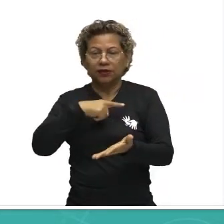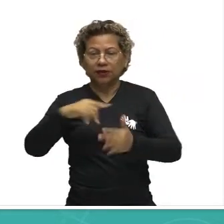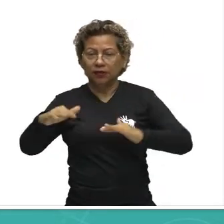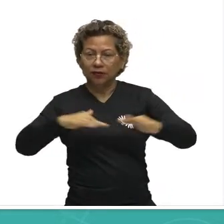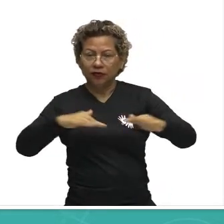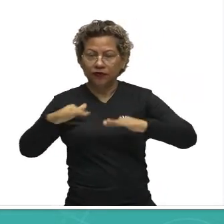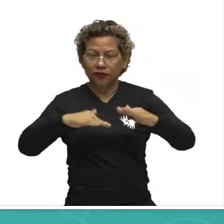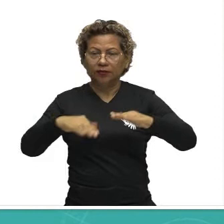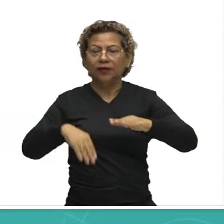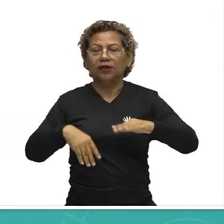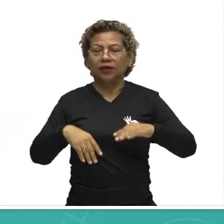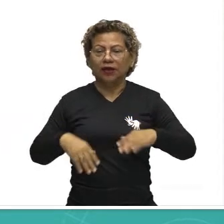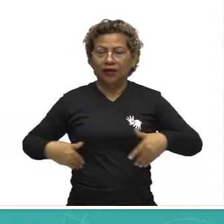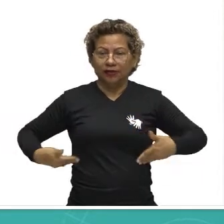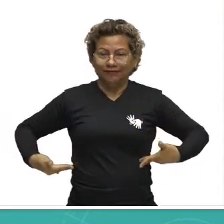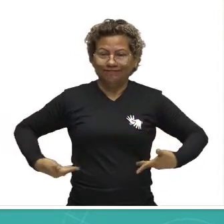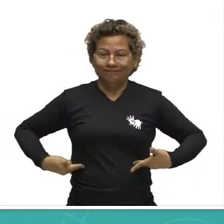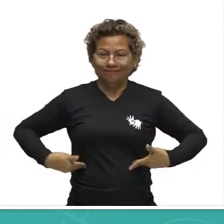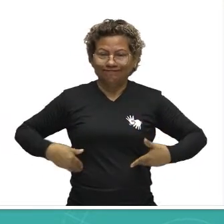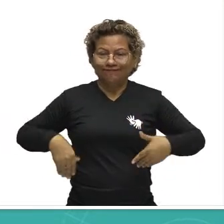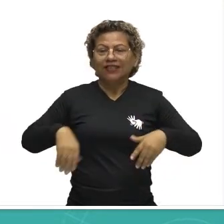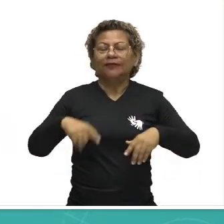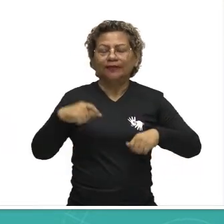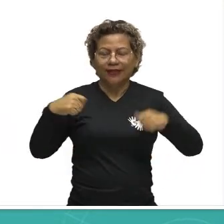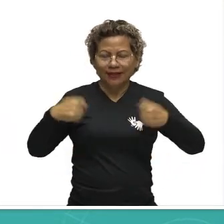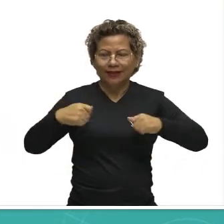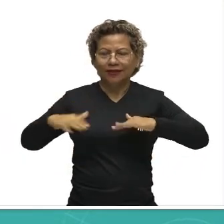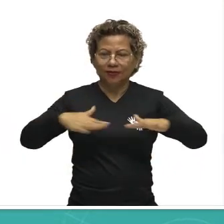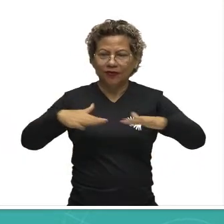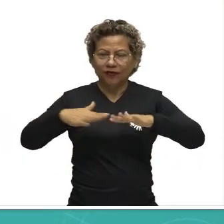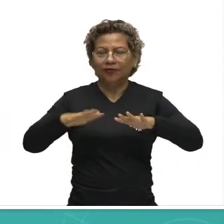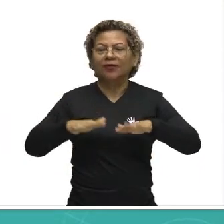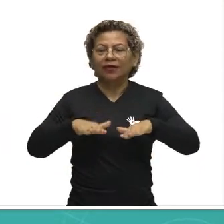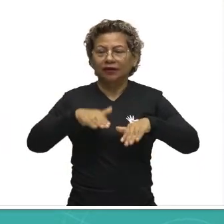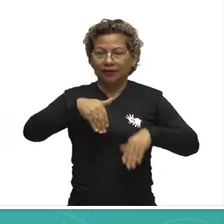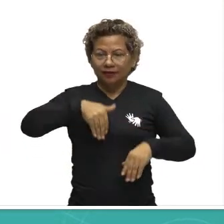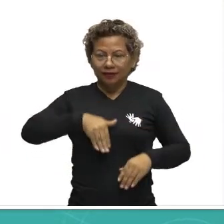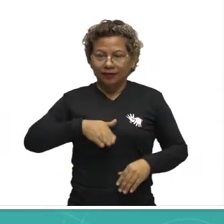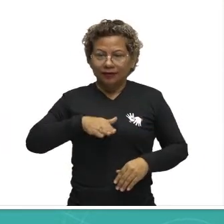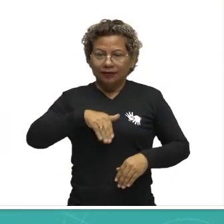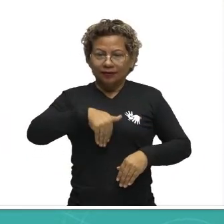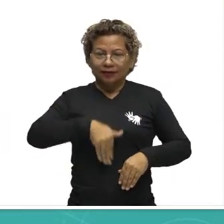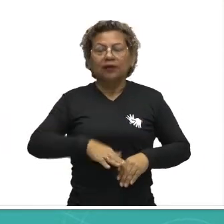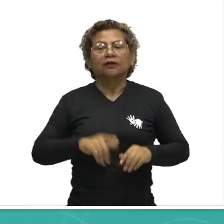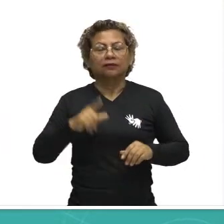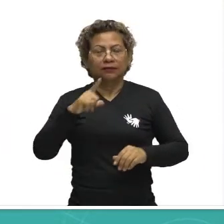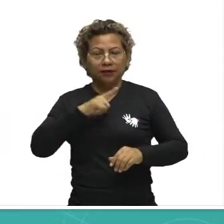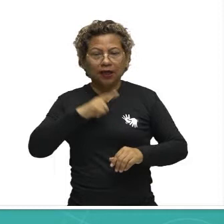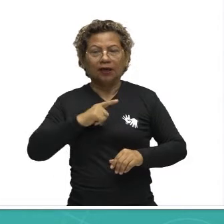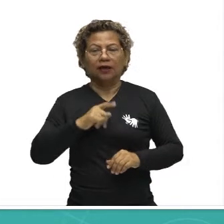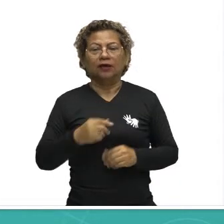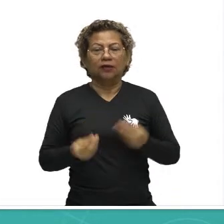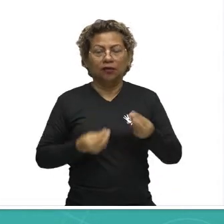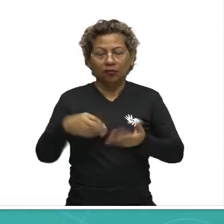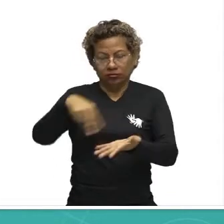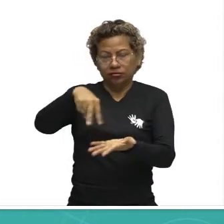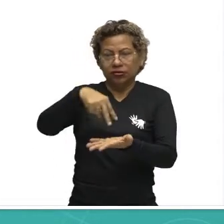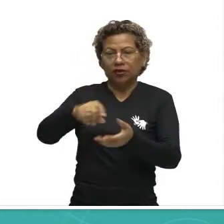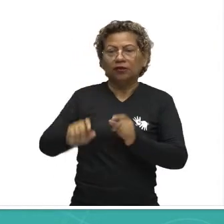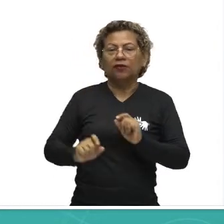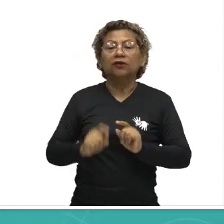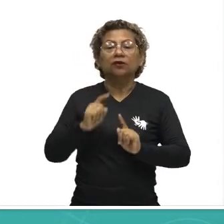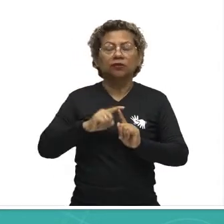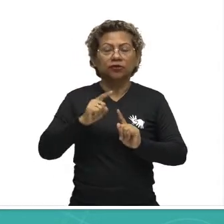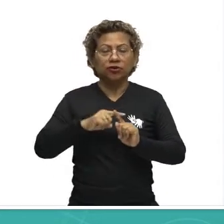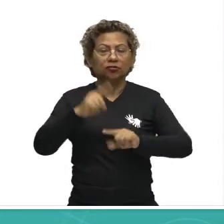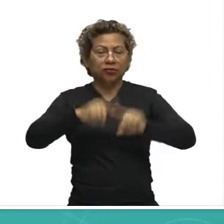que remexem o tronco, os quadris e o abdômen. Também são utilizados instrumentos como... Quais são os instrumentos